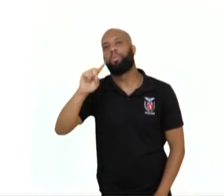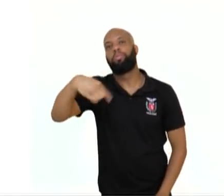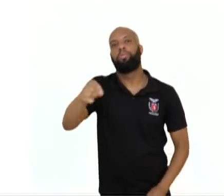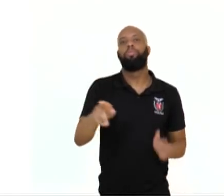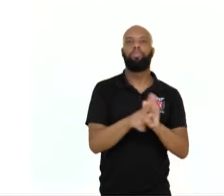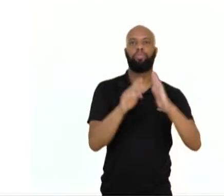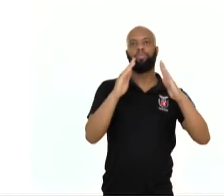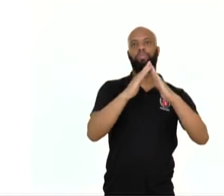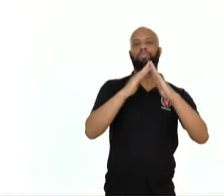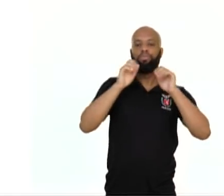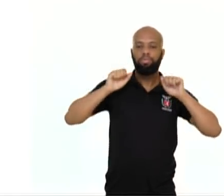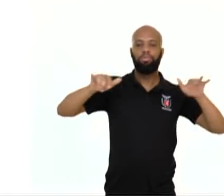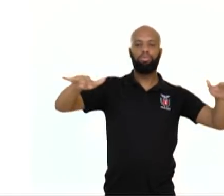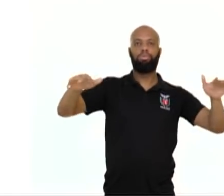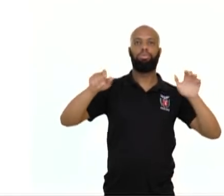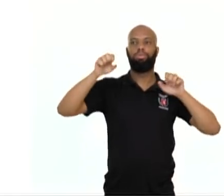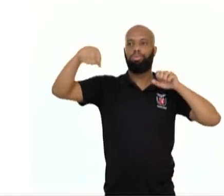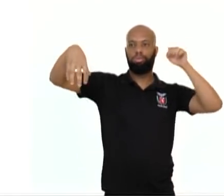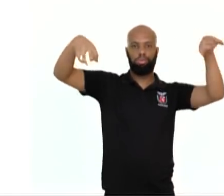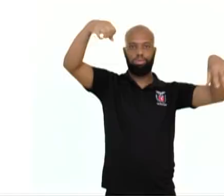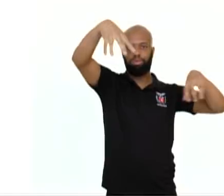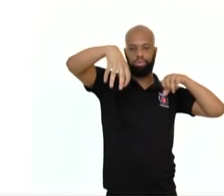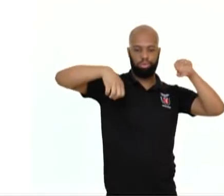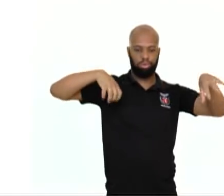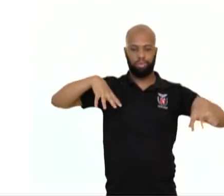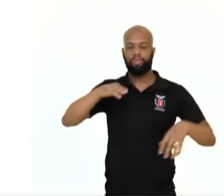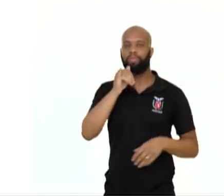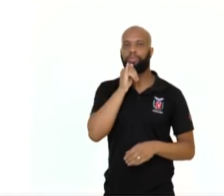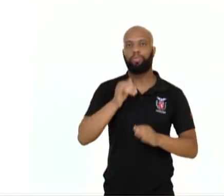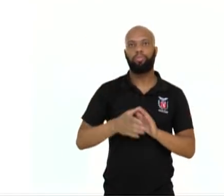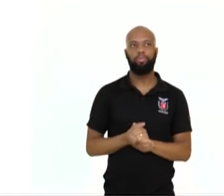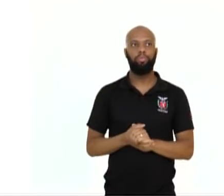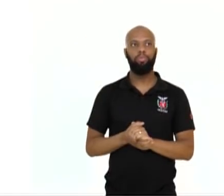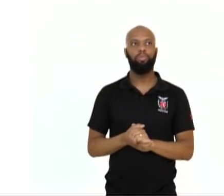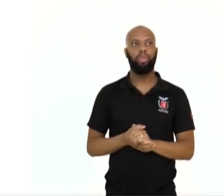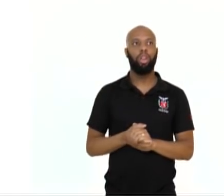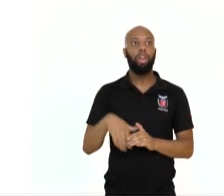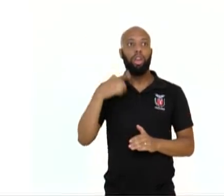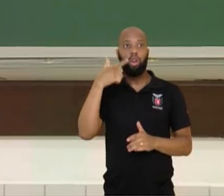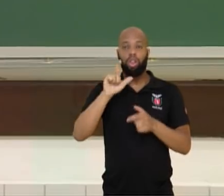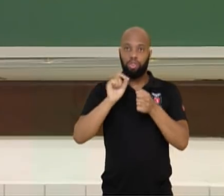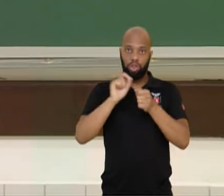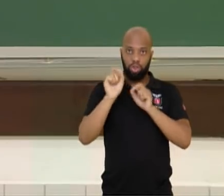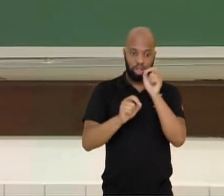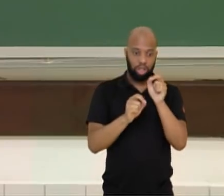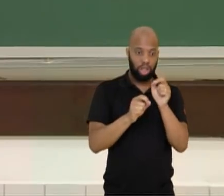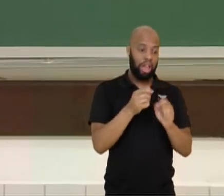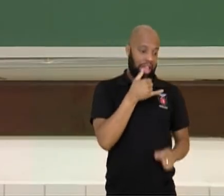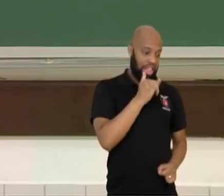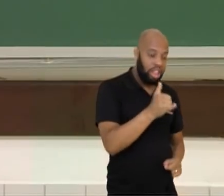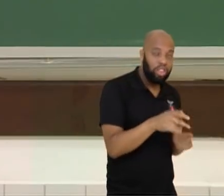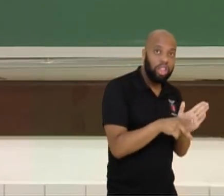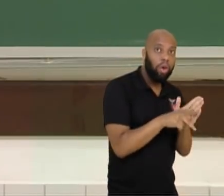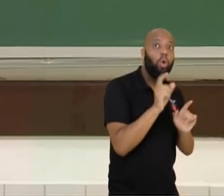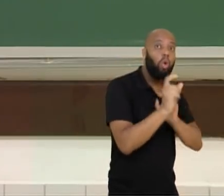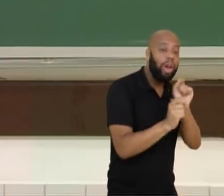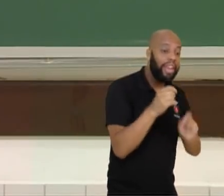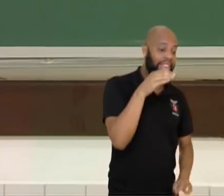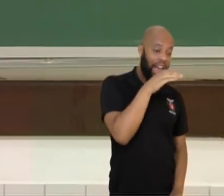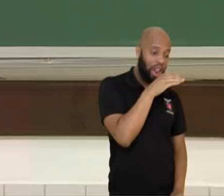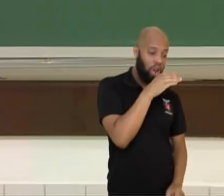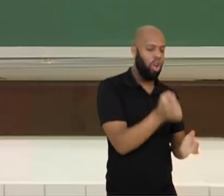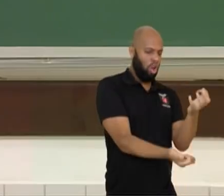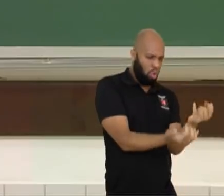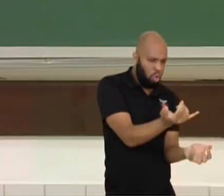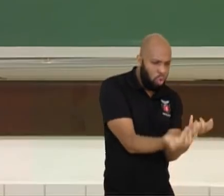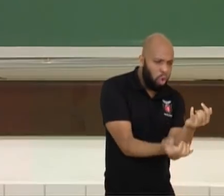as nossas casas, por exemplo. Tá? Então, a gente conseguiu transformar a energia térmica, aqui da caldeira, da fornalha,